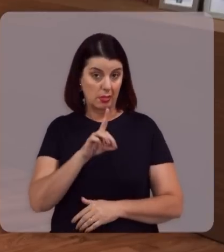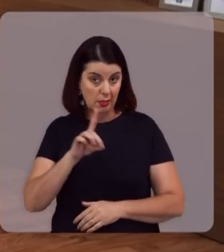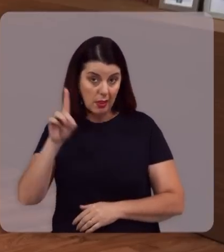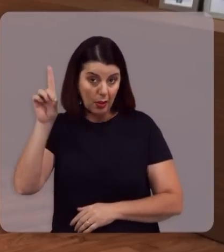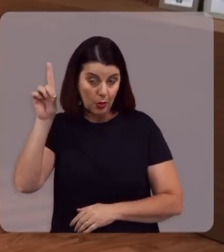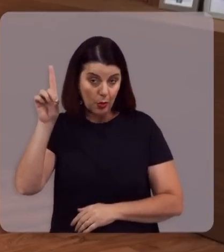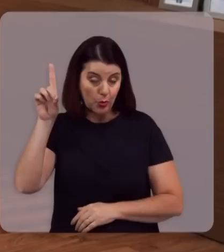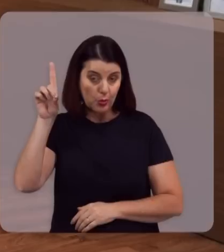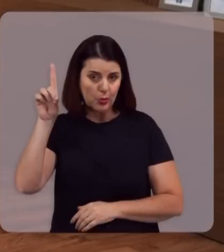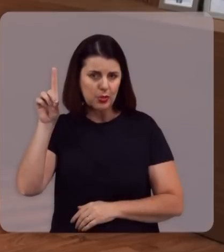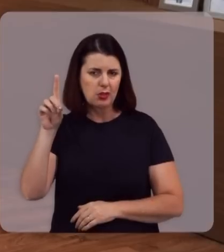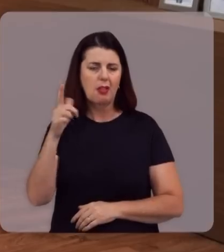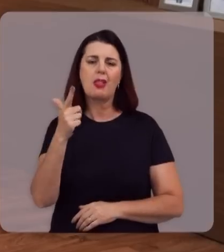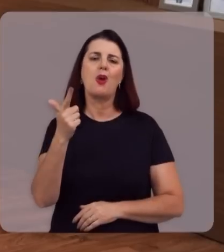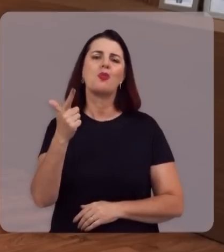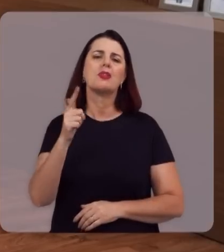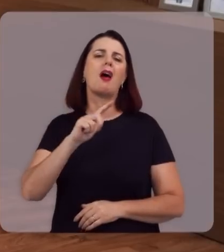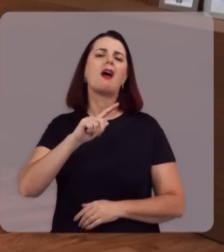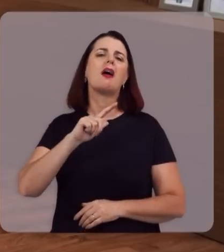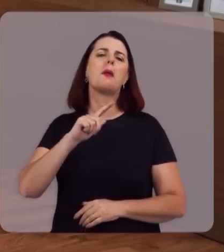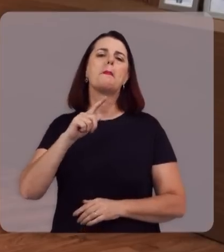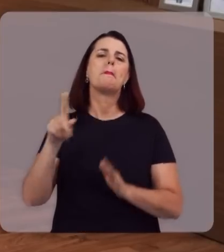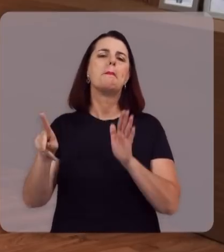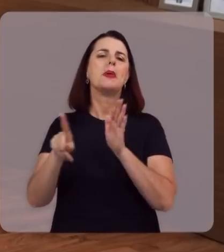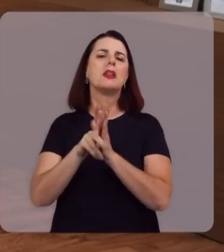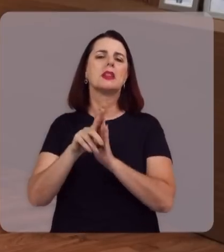Deus não está sujeito ao tempo.